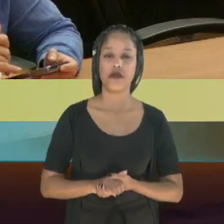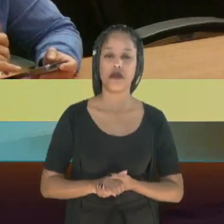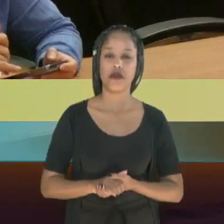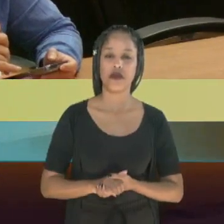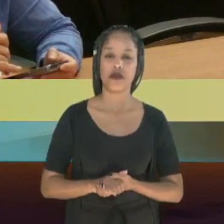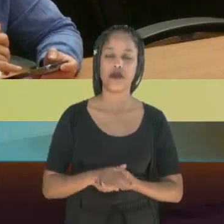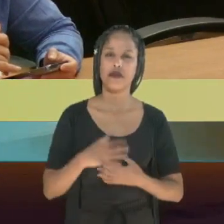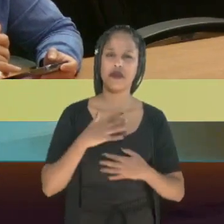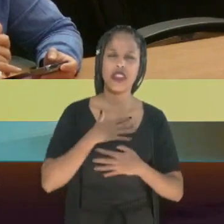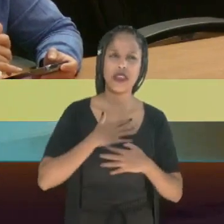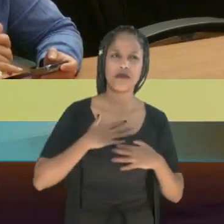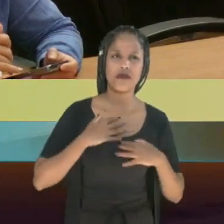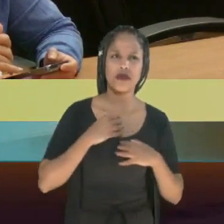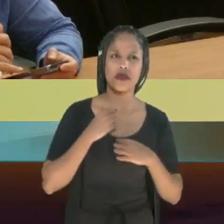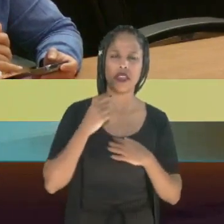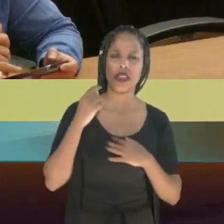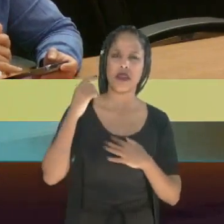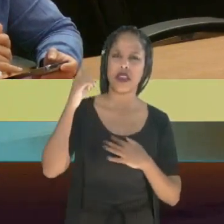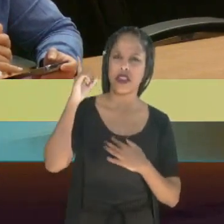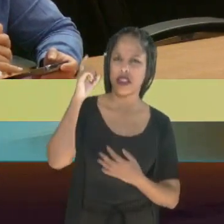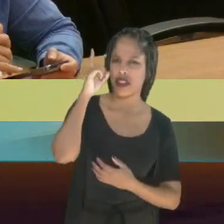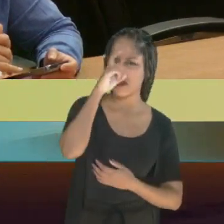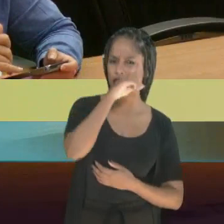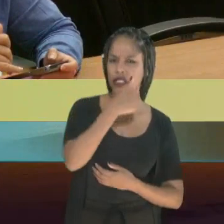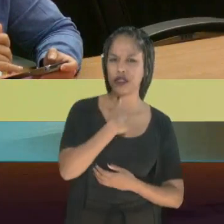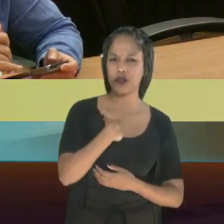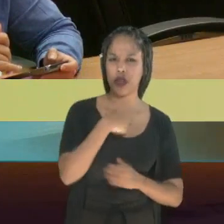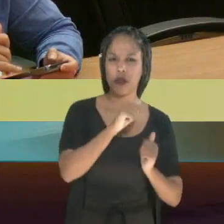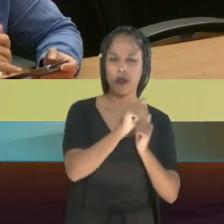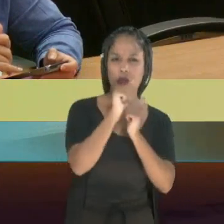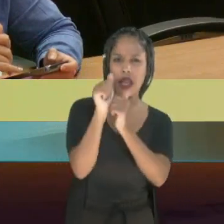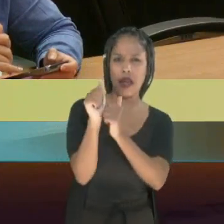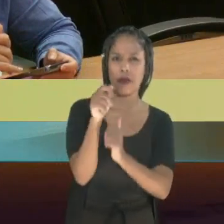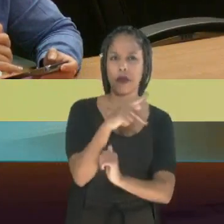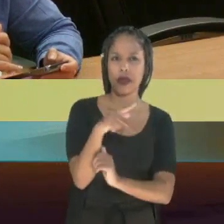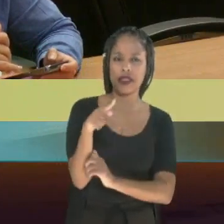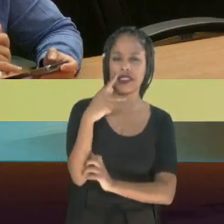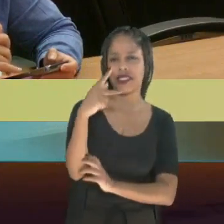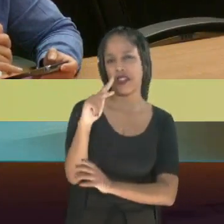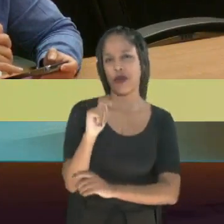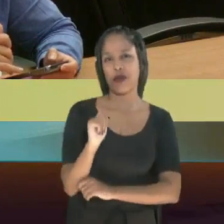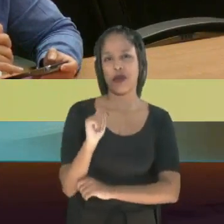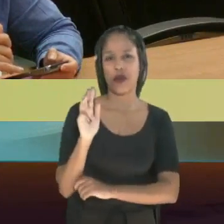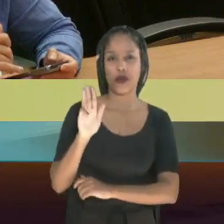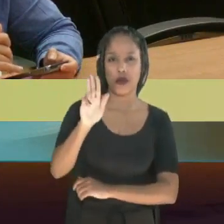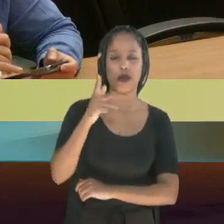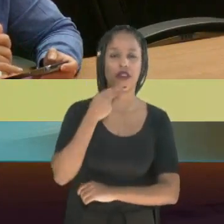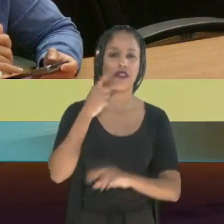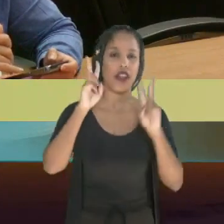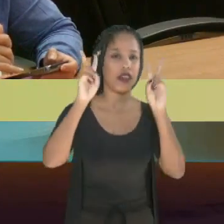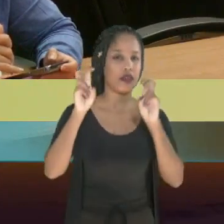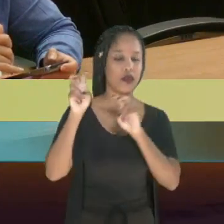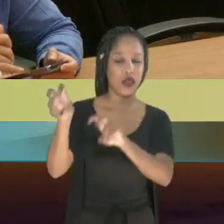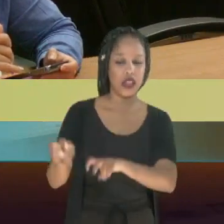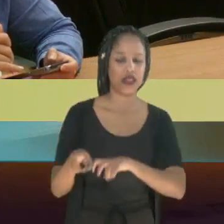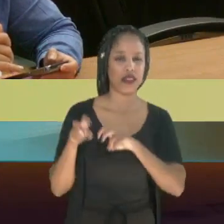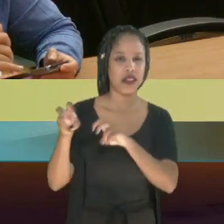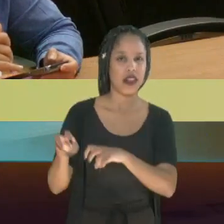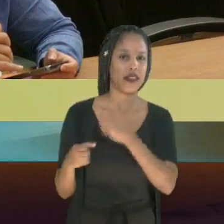o que eu tenho certa dificuldade é quando eu acompanho o seu presidente, Lula, falando sobre o agro.